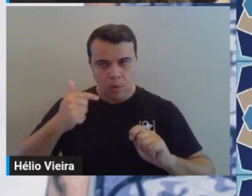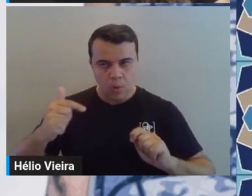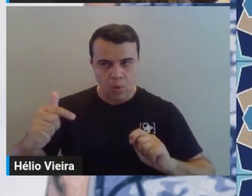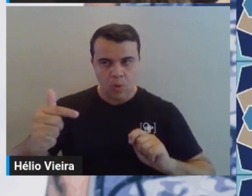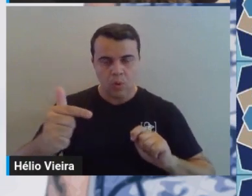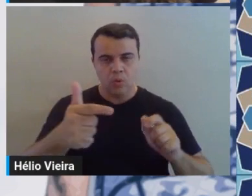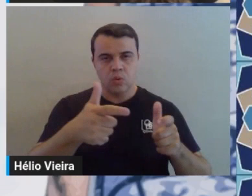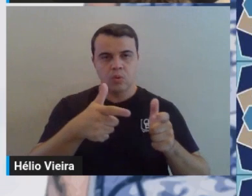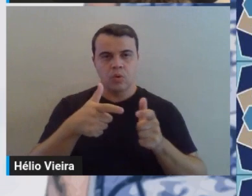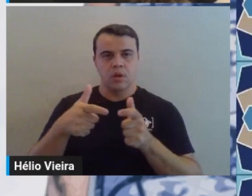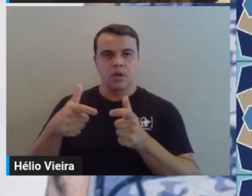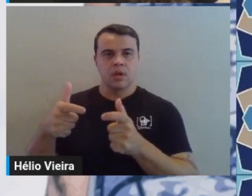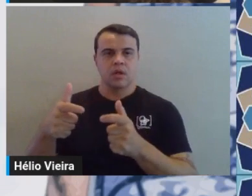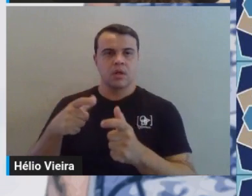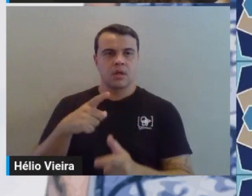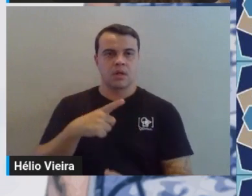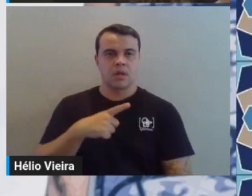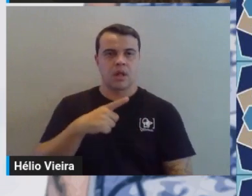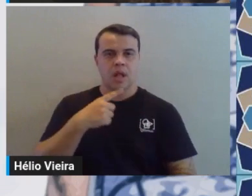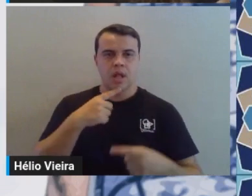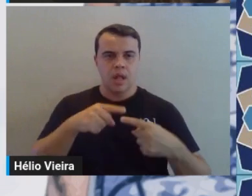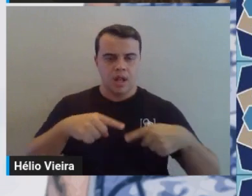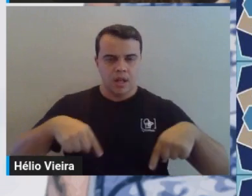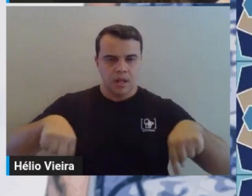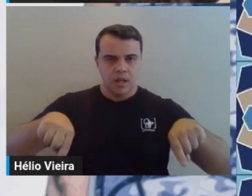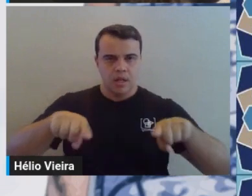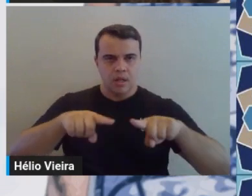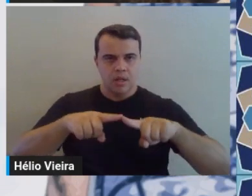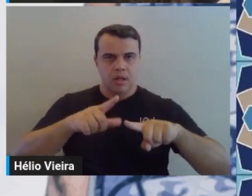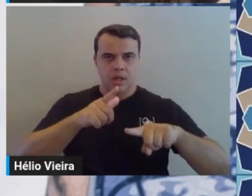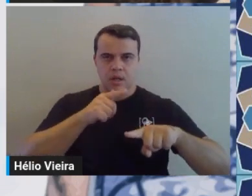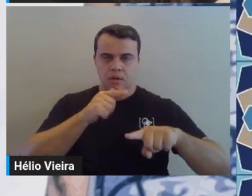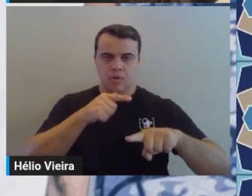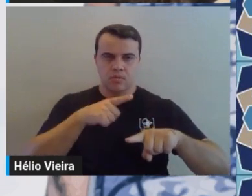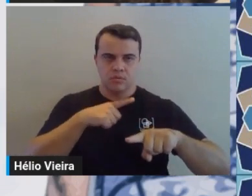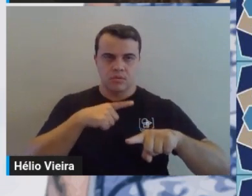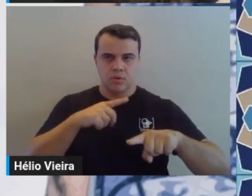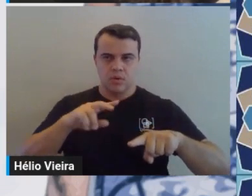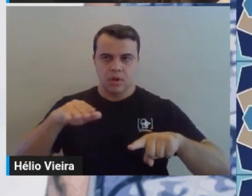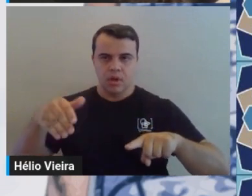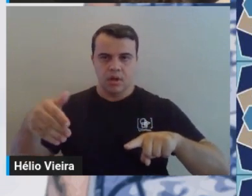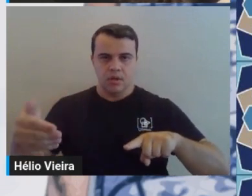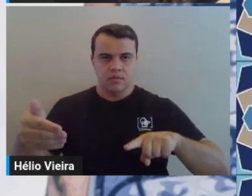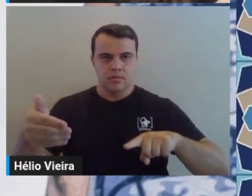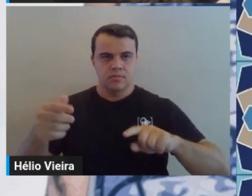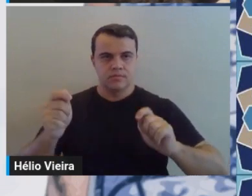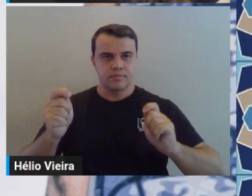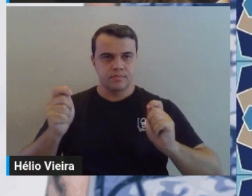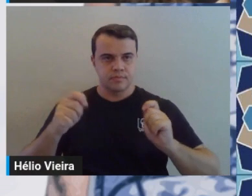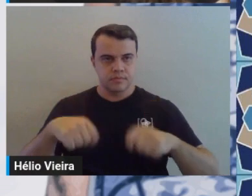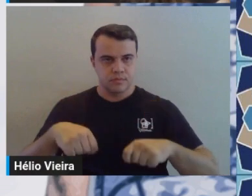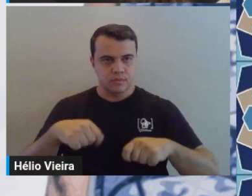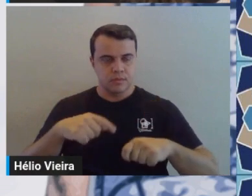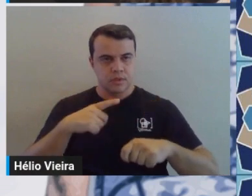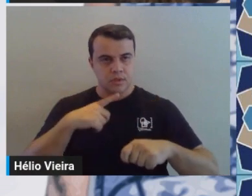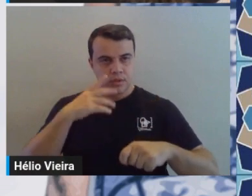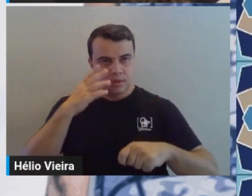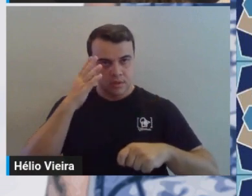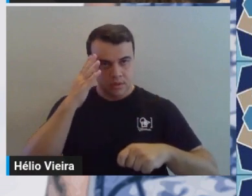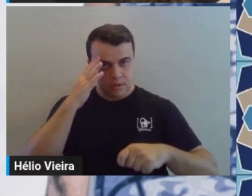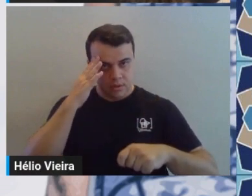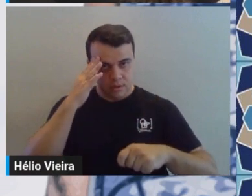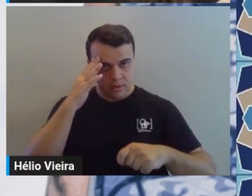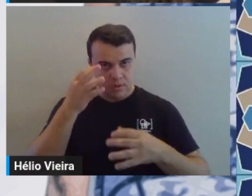pontos da lagoa, da orla da lagoa. Por exemplo, do outro lado da Casa do Baile, é possível também ver essa